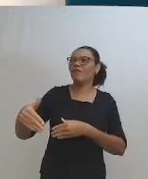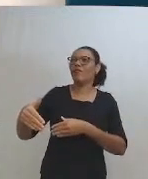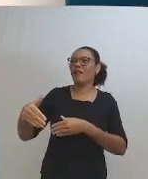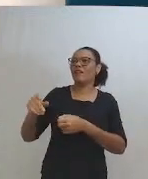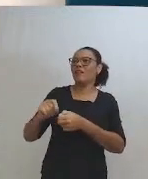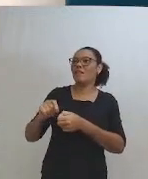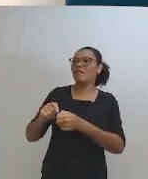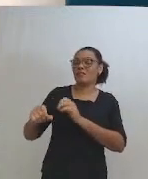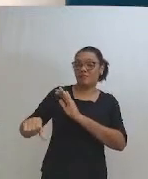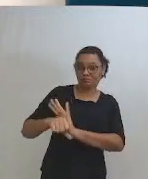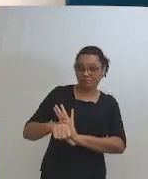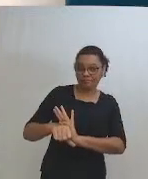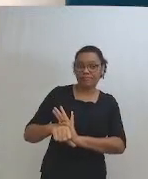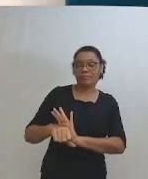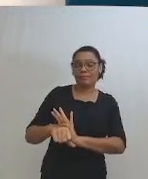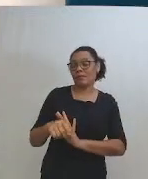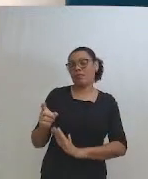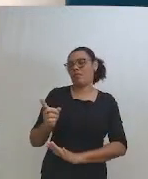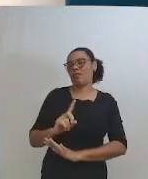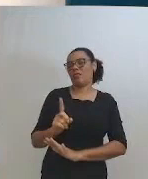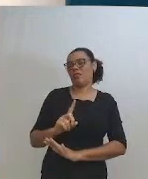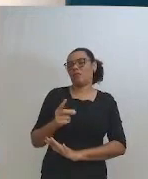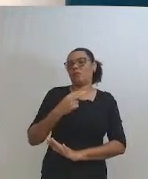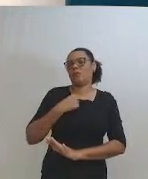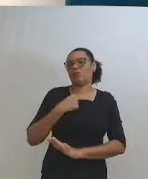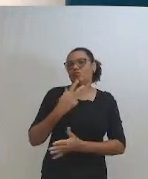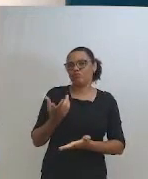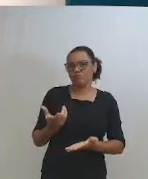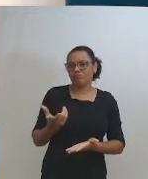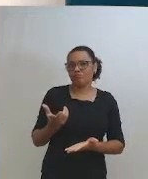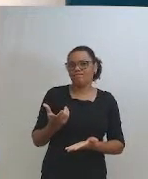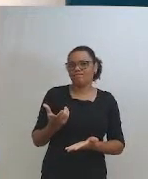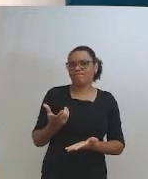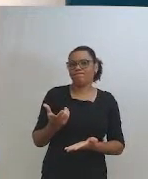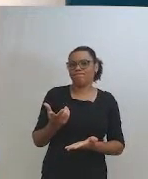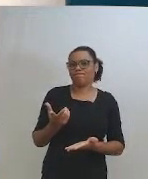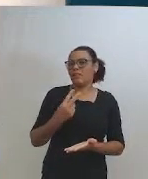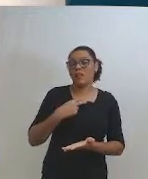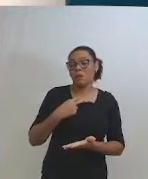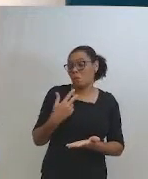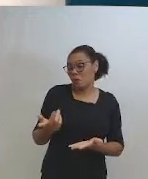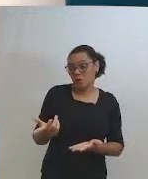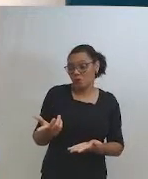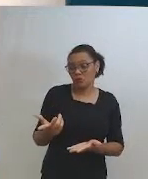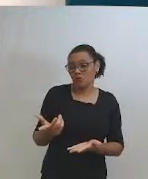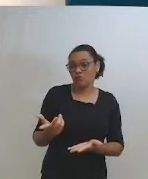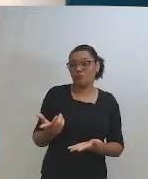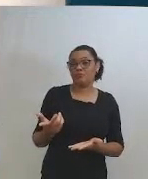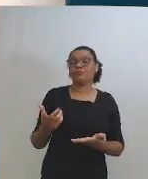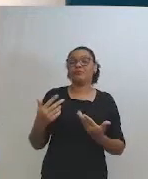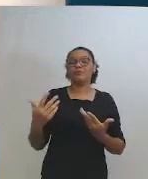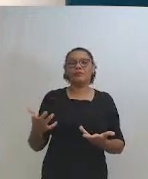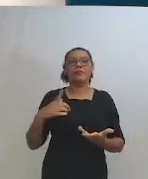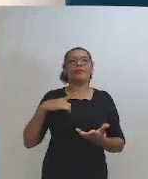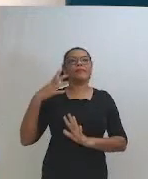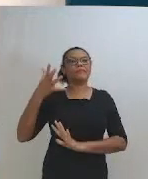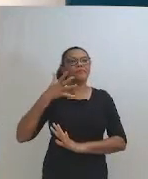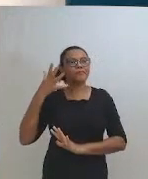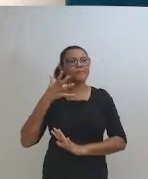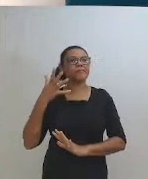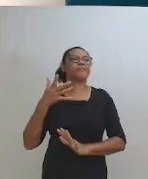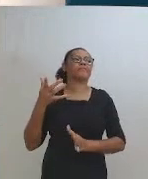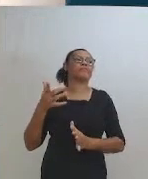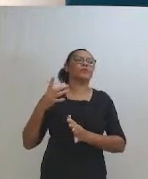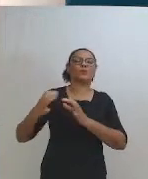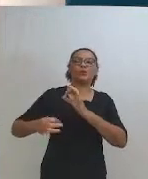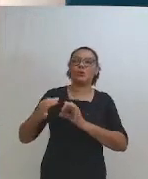não pode ter sustentação no nosso ordenamento jurídico. Olha, excelência, o fato